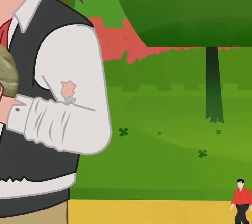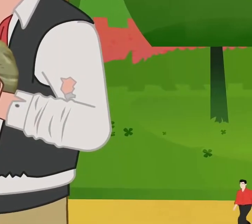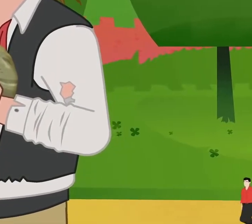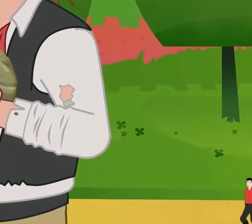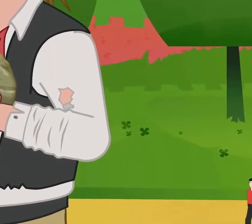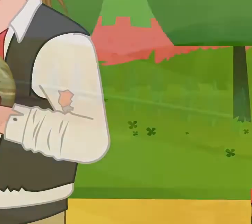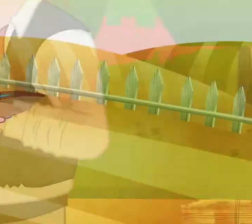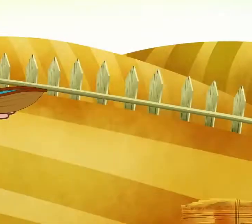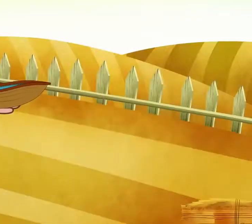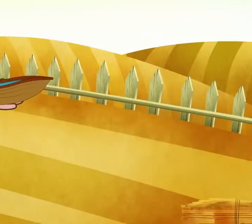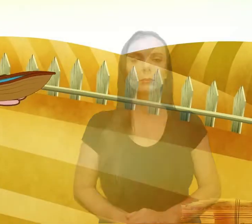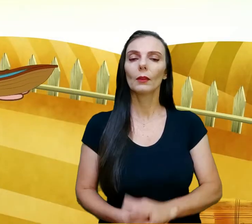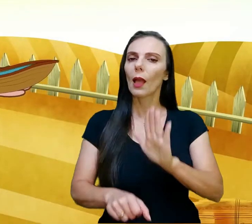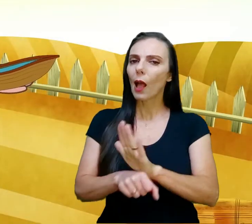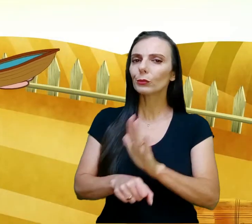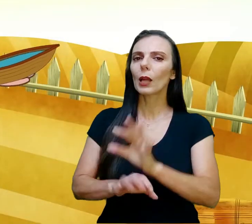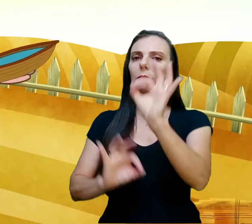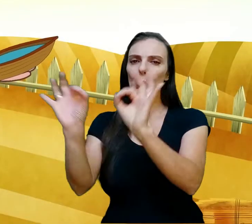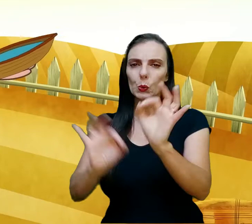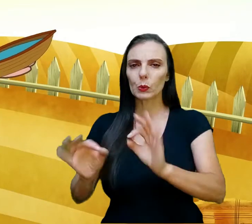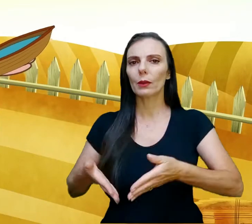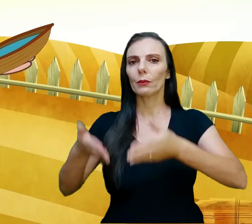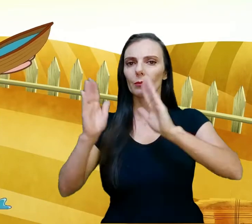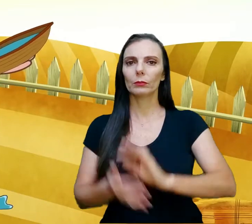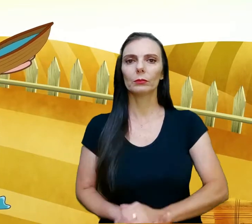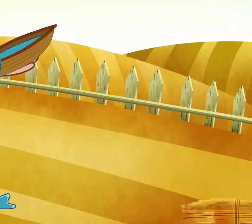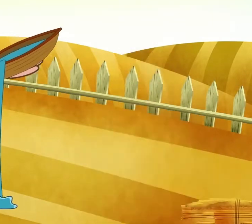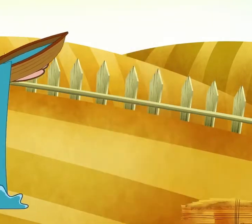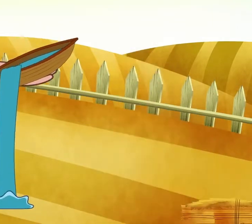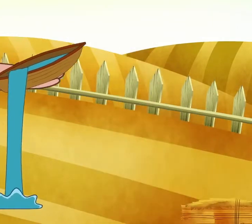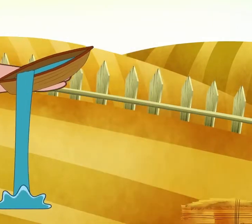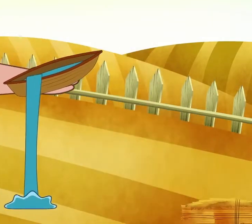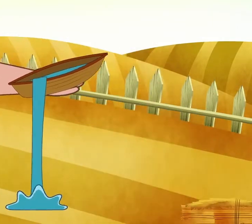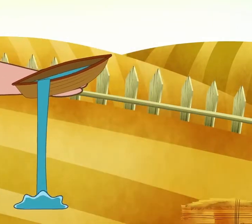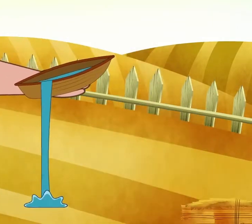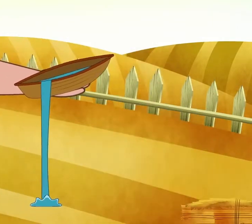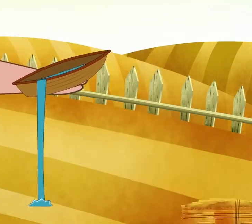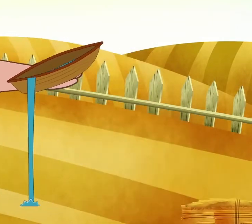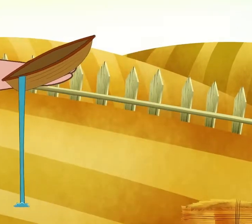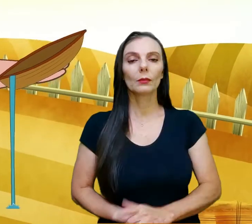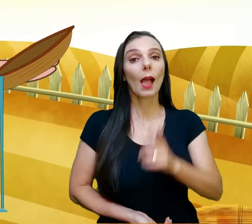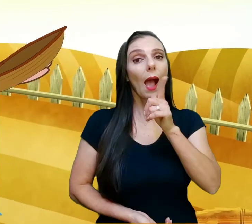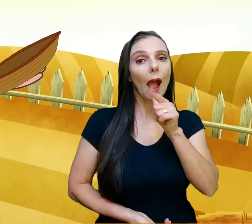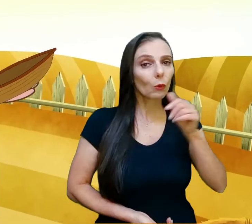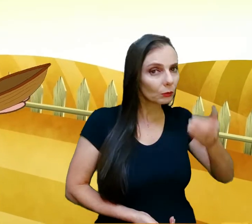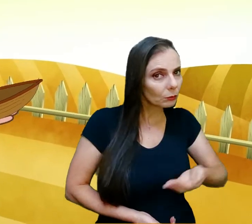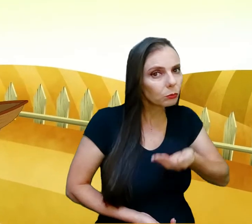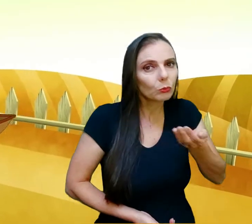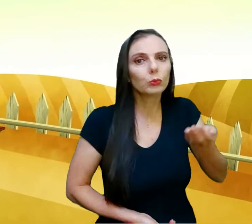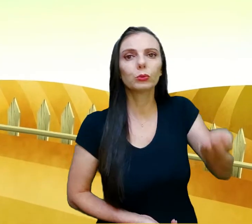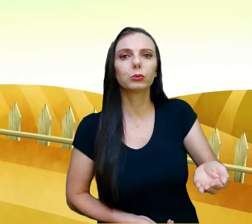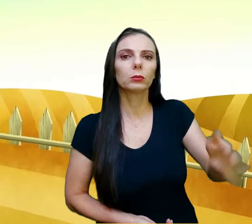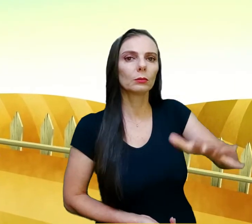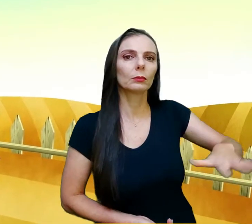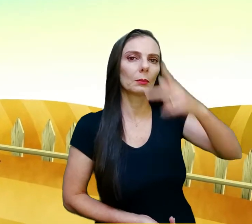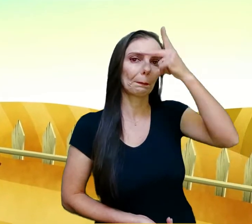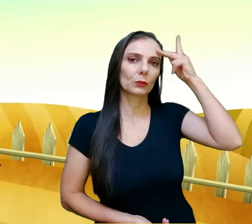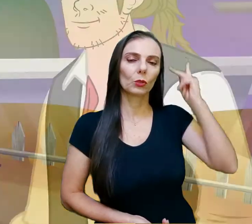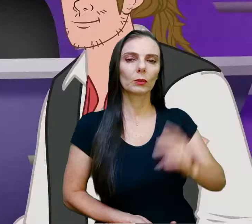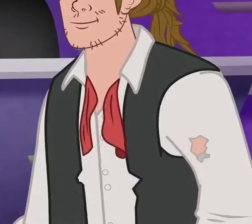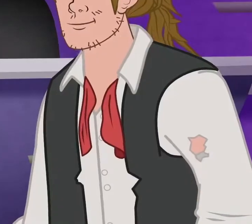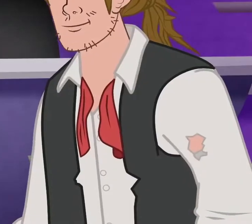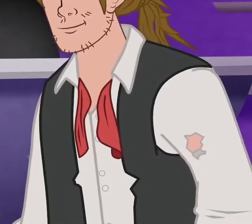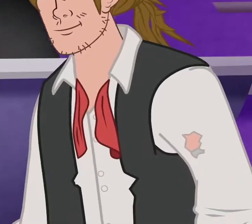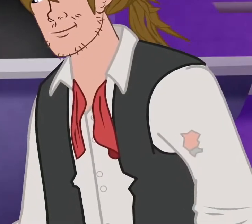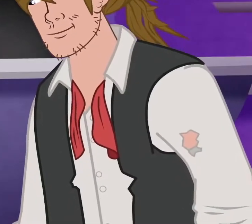Lilliput. Ele ajudava na reforma dos prédios e transportava água para os habitantes